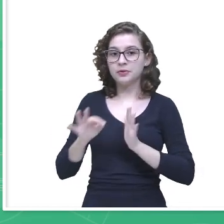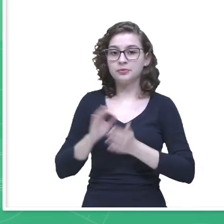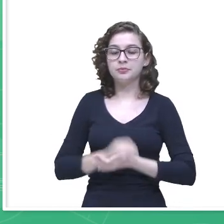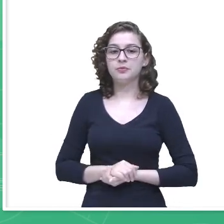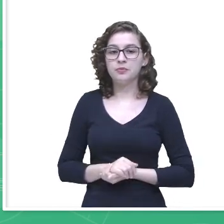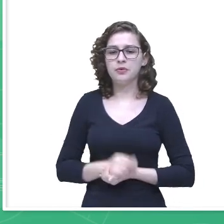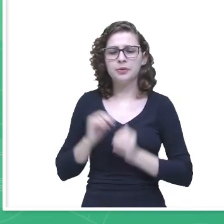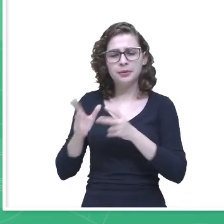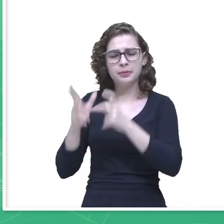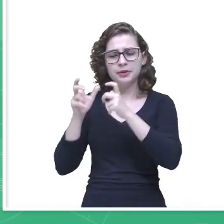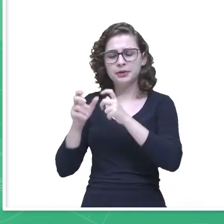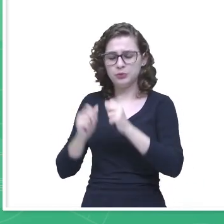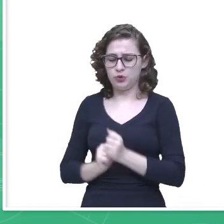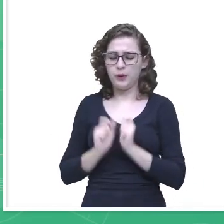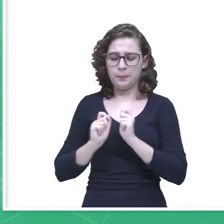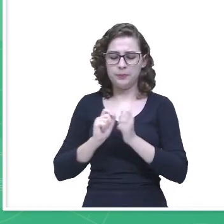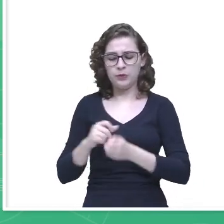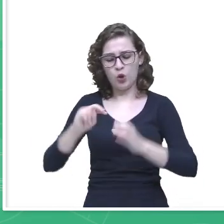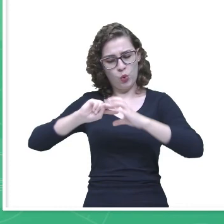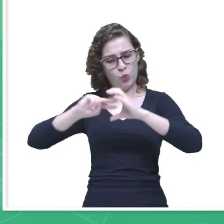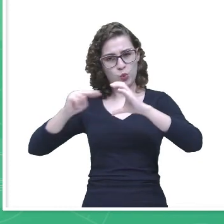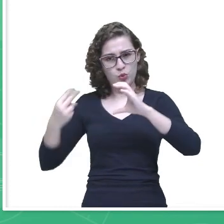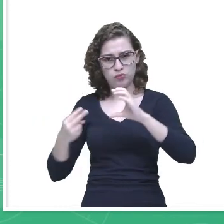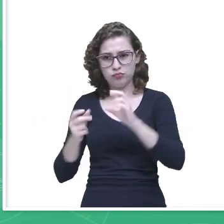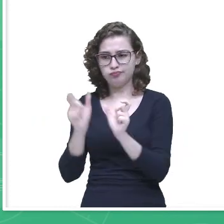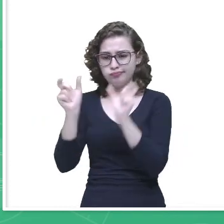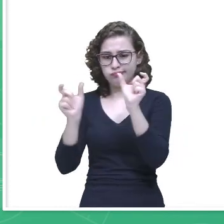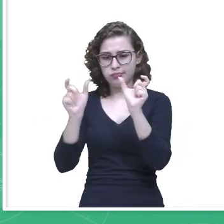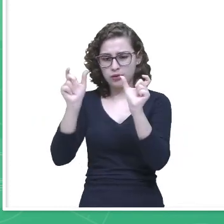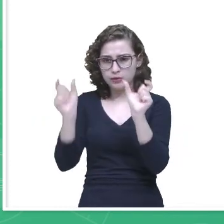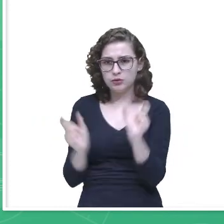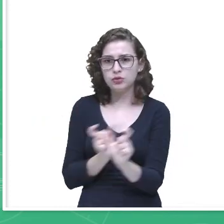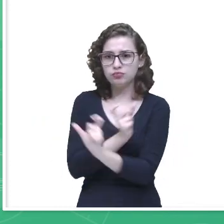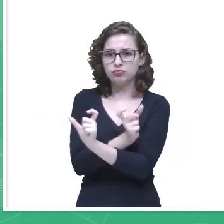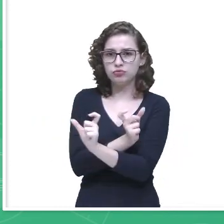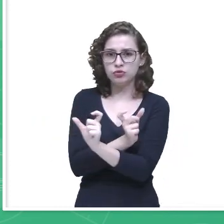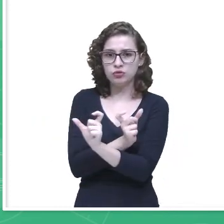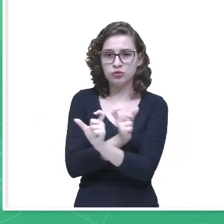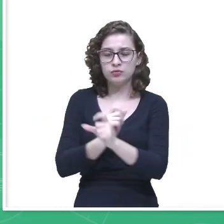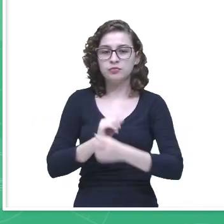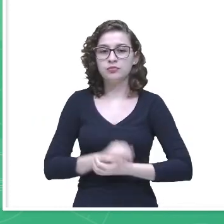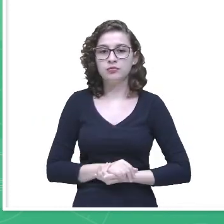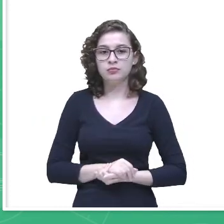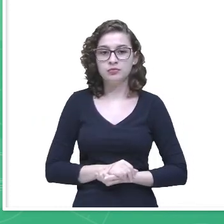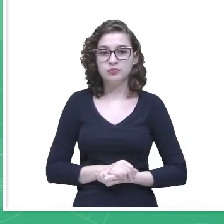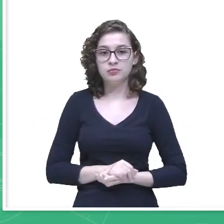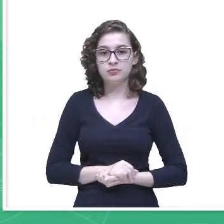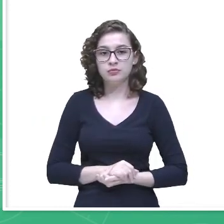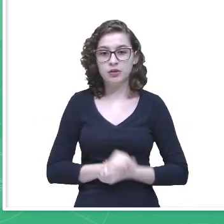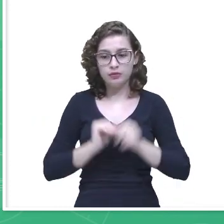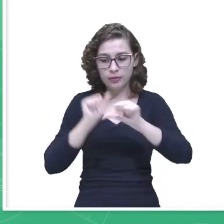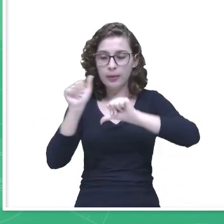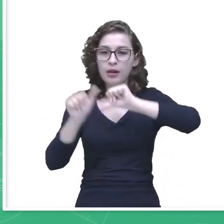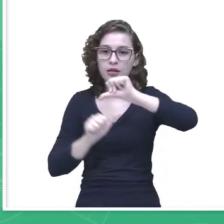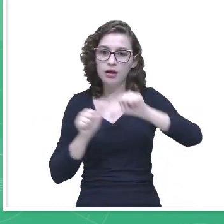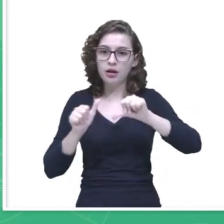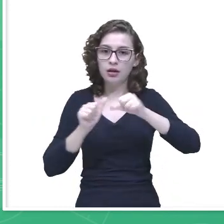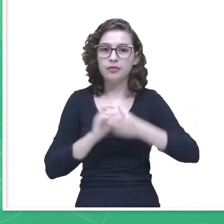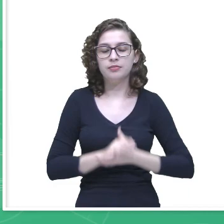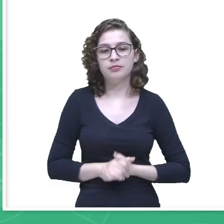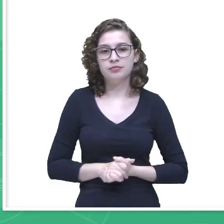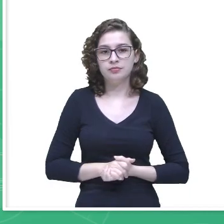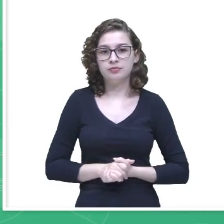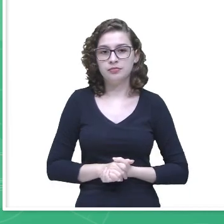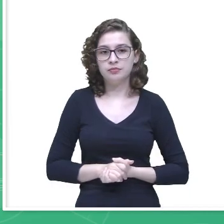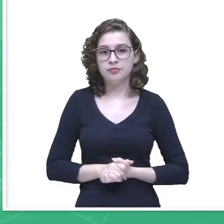gente, observamos que os cromossomos representados trocam de partes entre si. Exatamente o que acontece